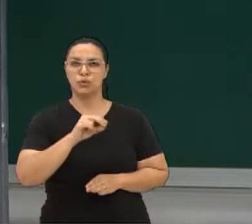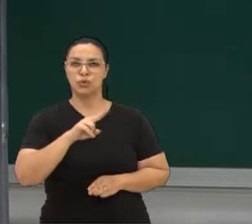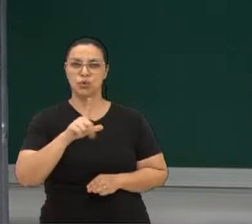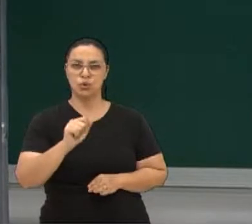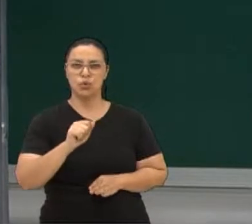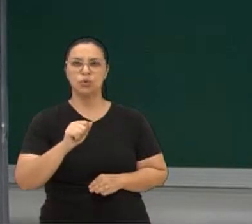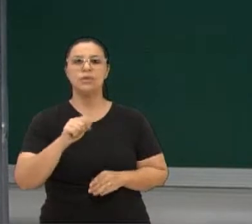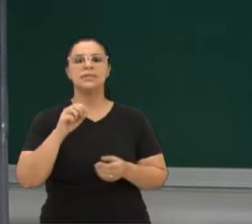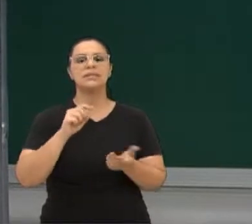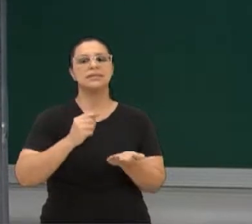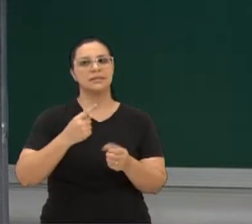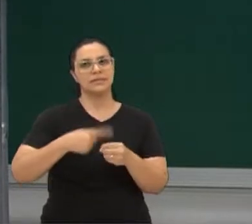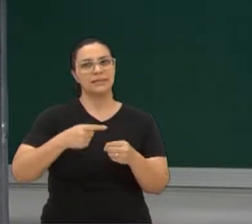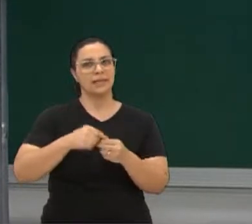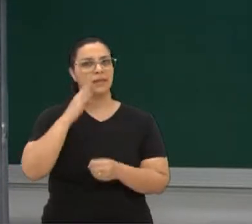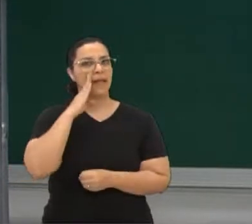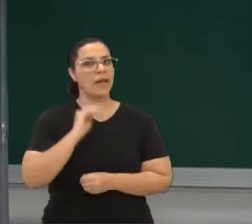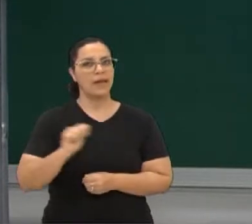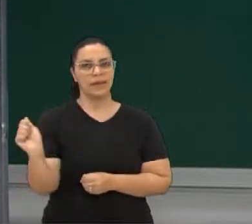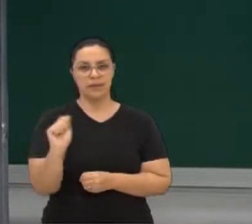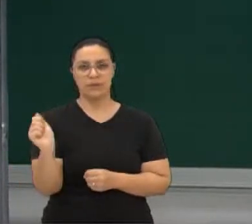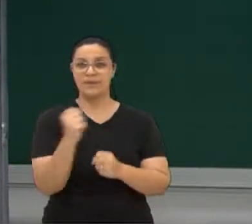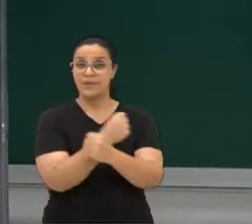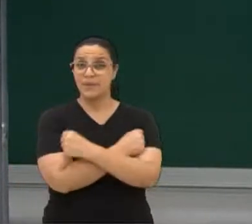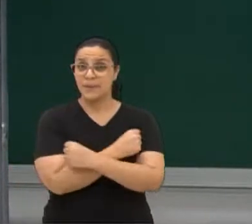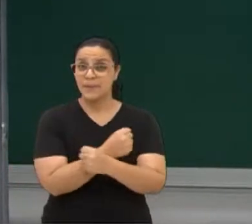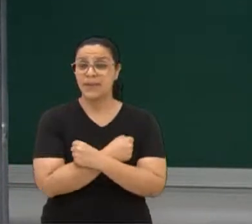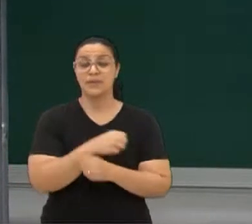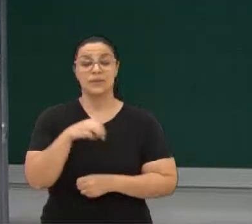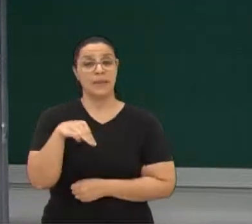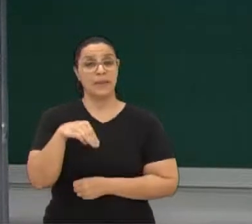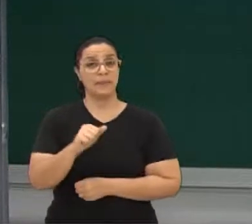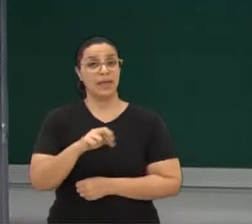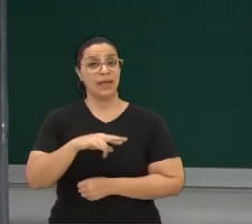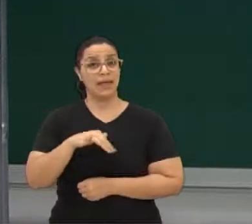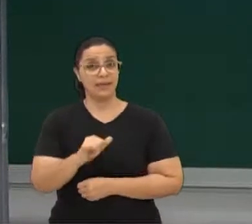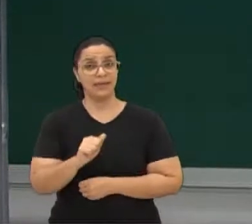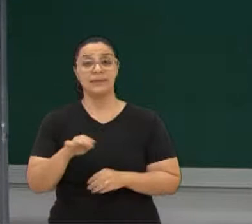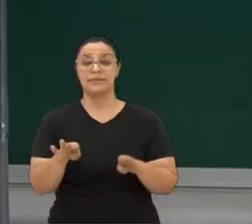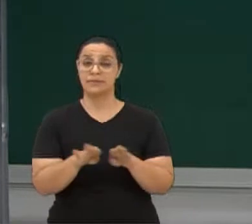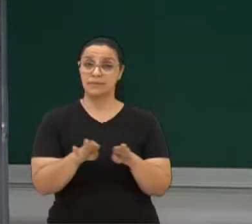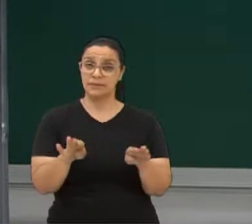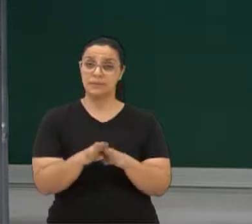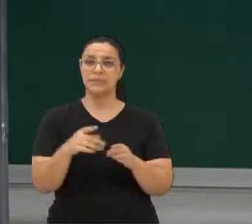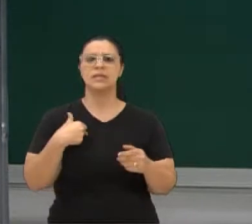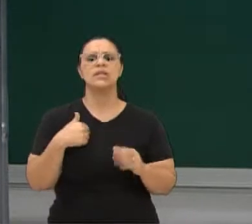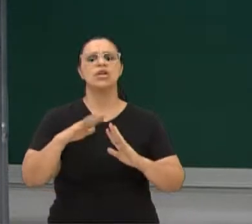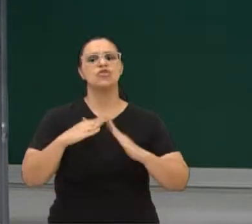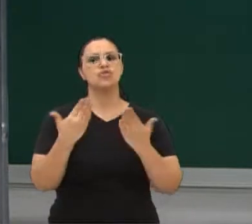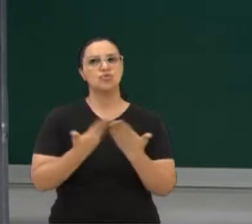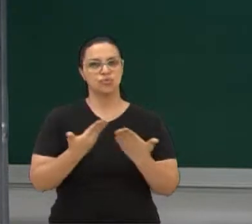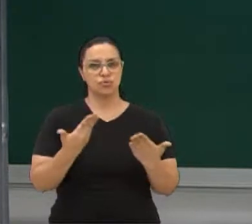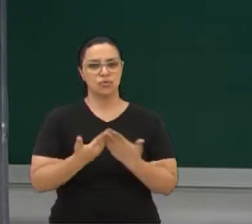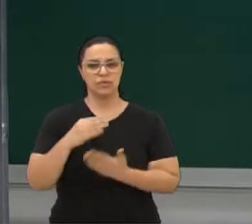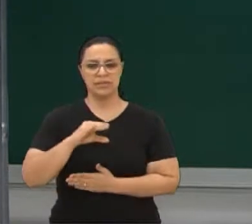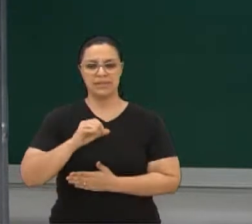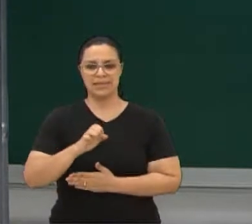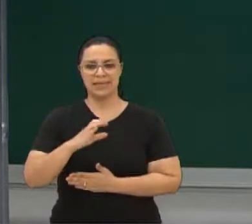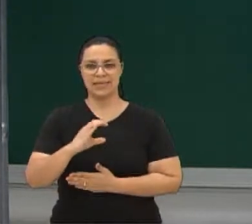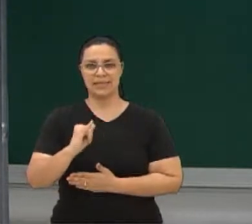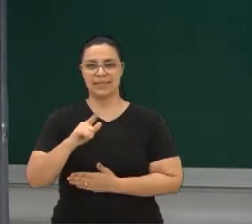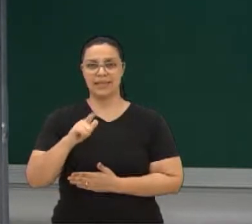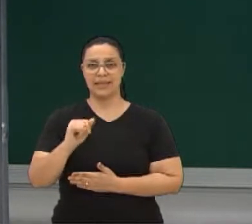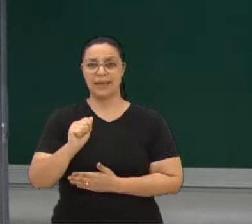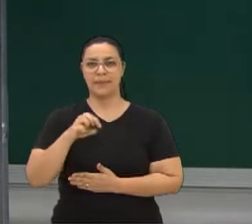é em Araucária mandando um grande abraço a Maria Eduarda Molina A do Colégio Estadual Cecília